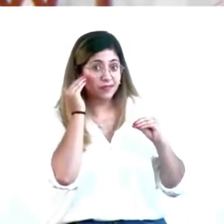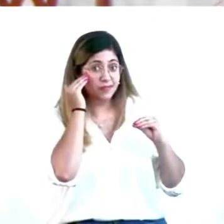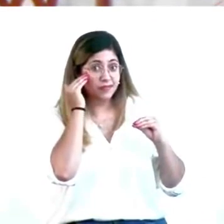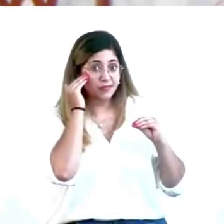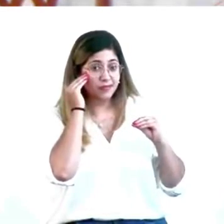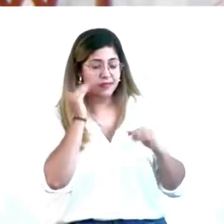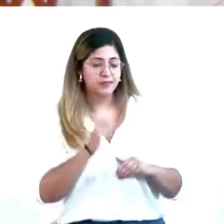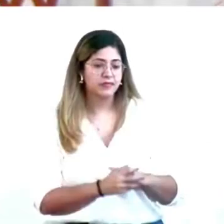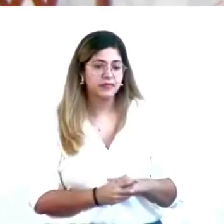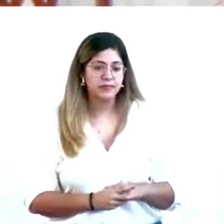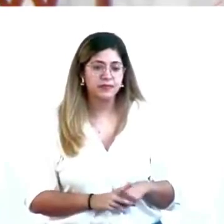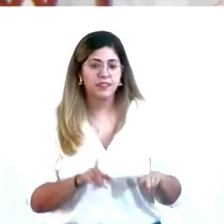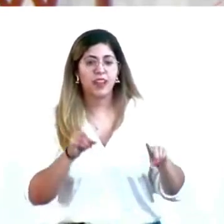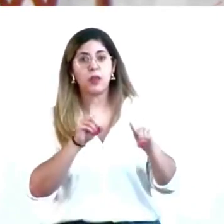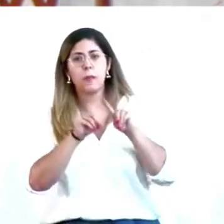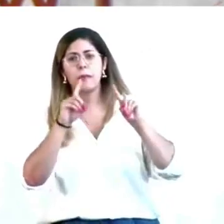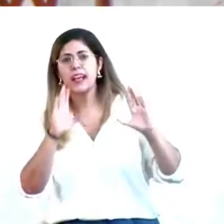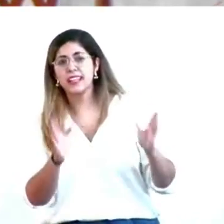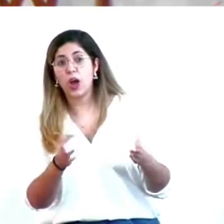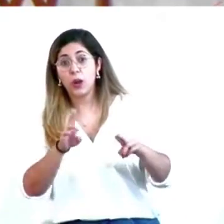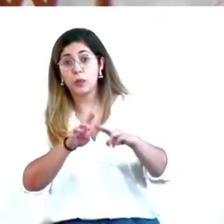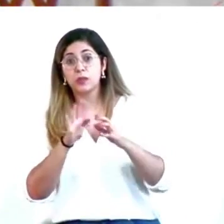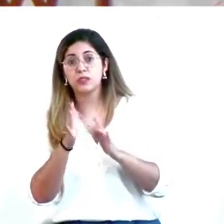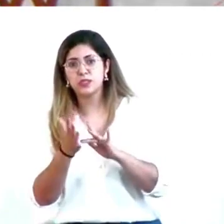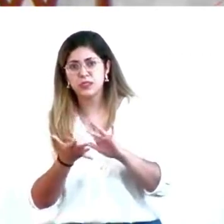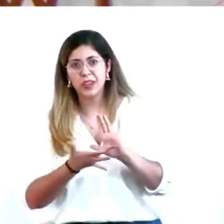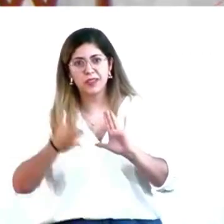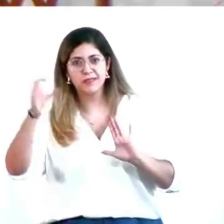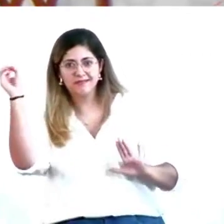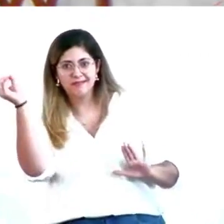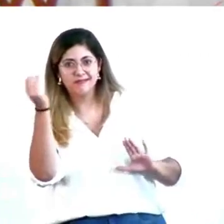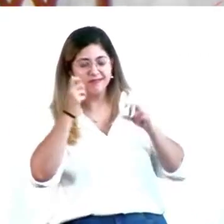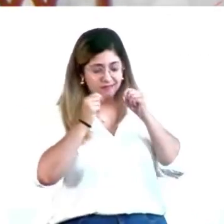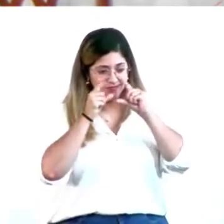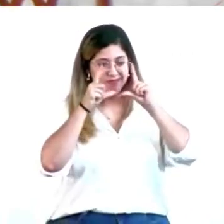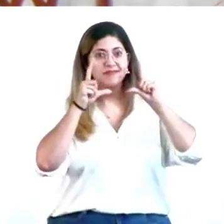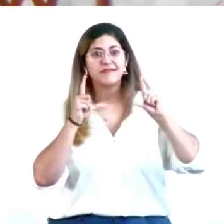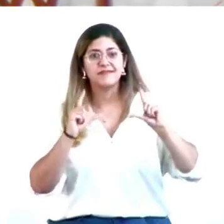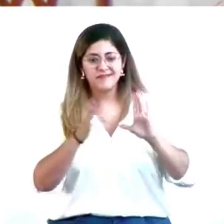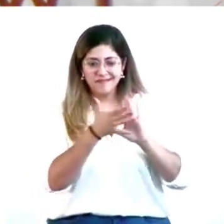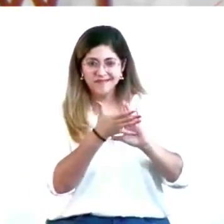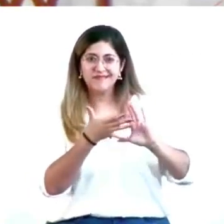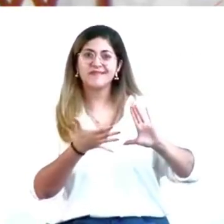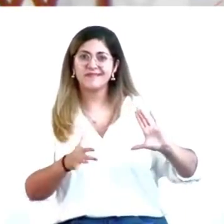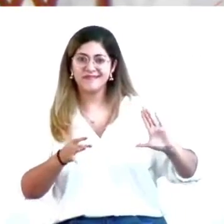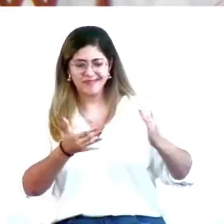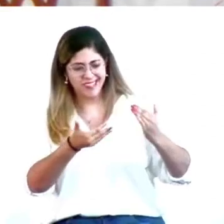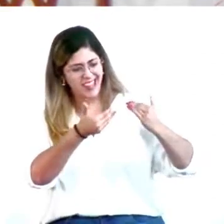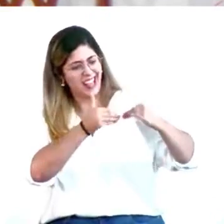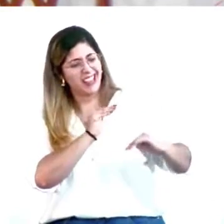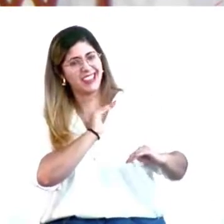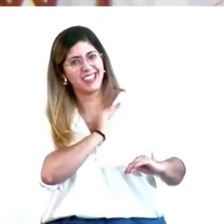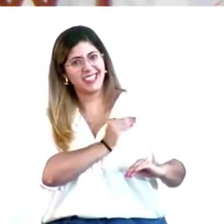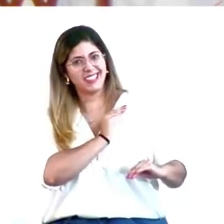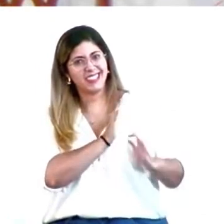mortos, mas agora através de Cristo fomos despertados. Por isso que Cristo nos